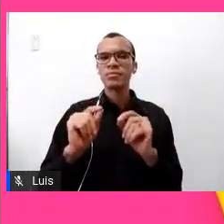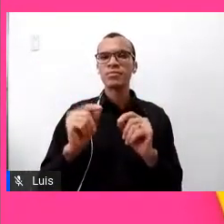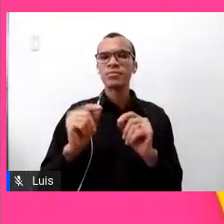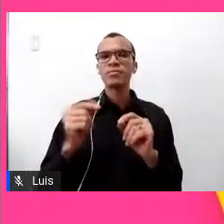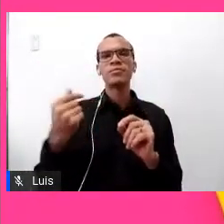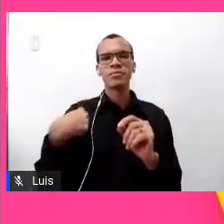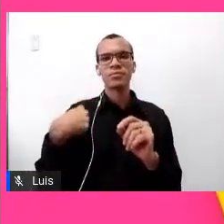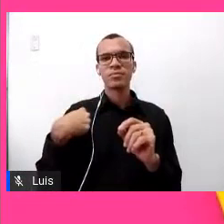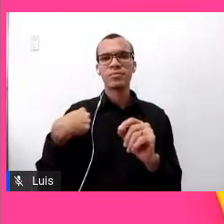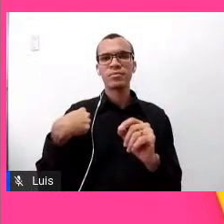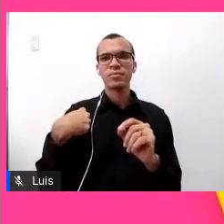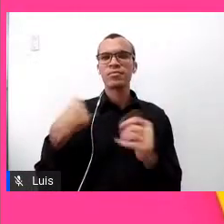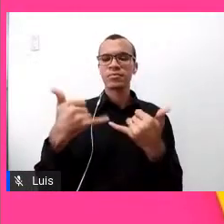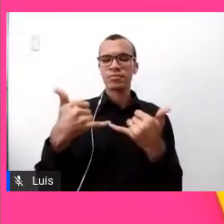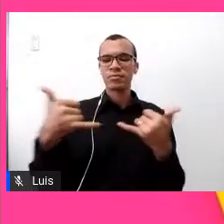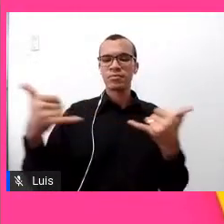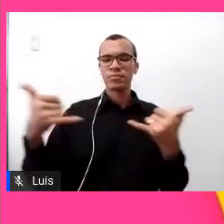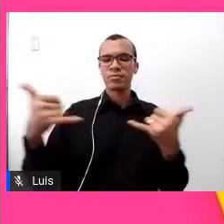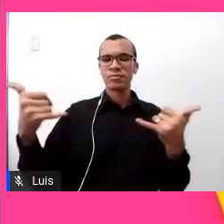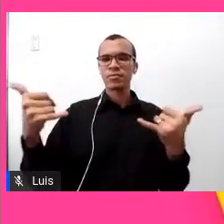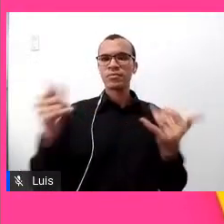fio.